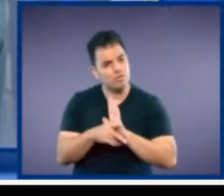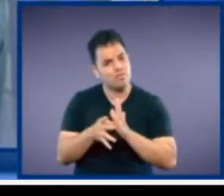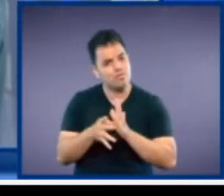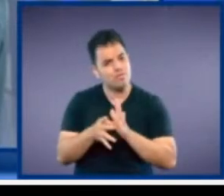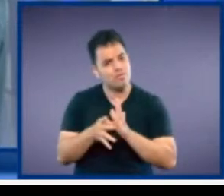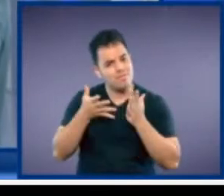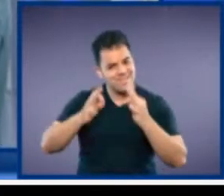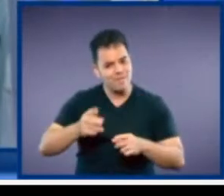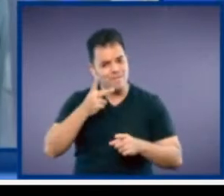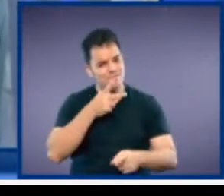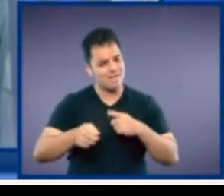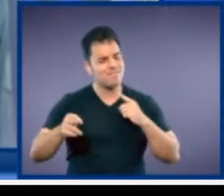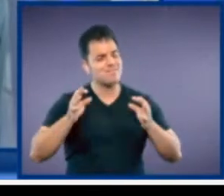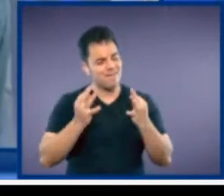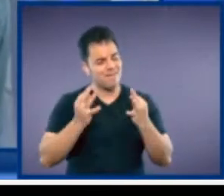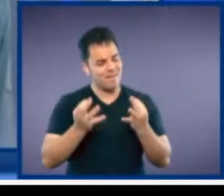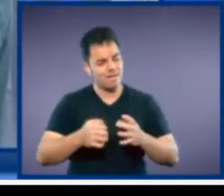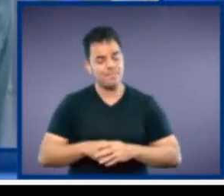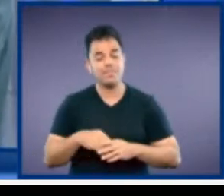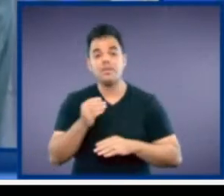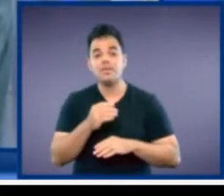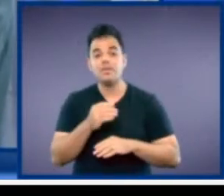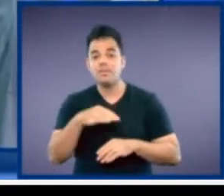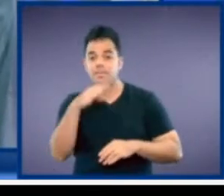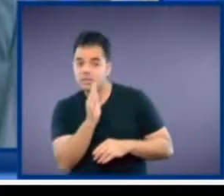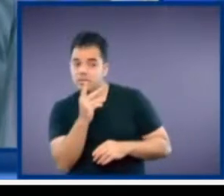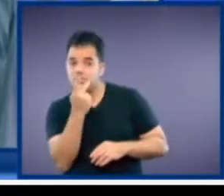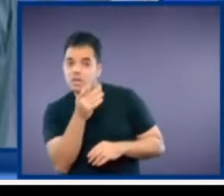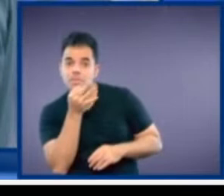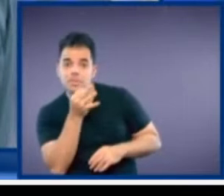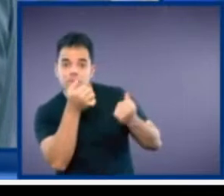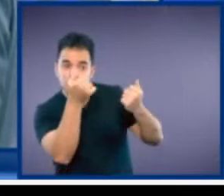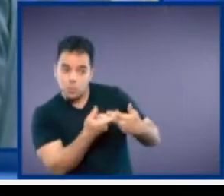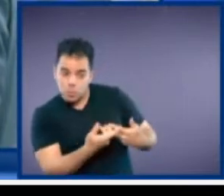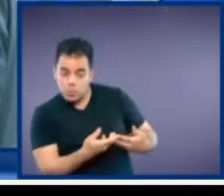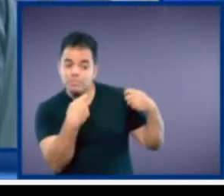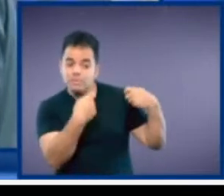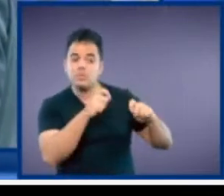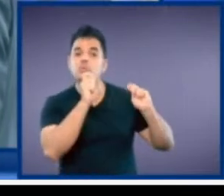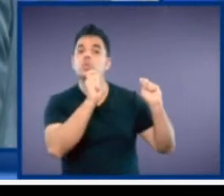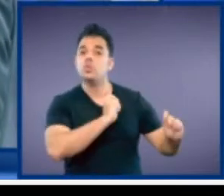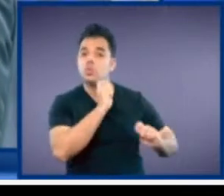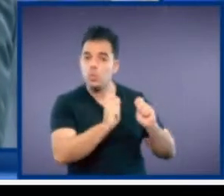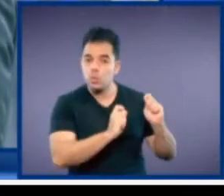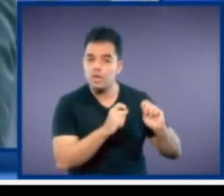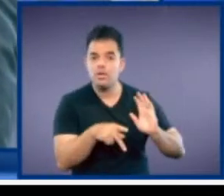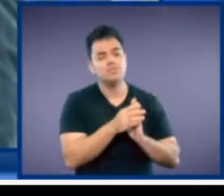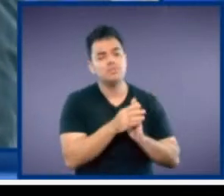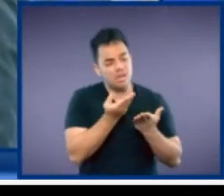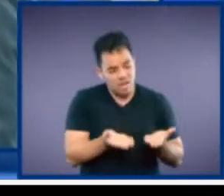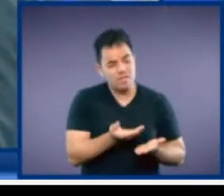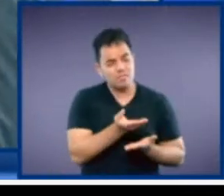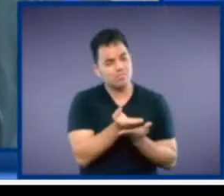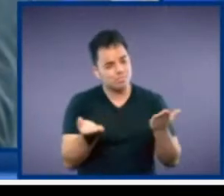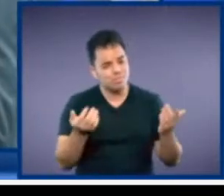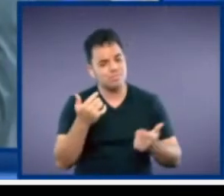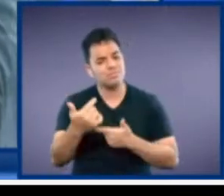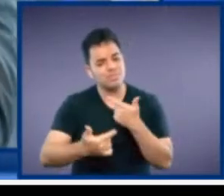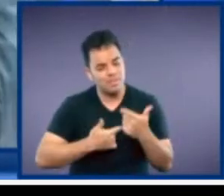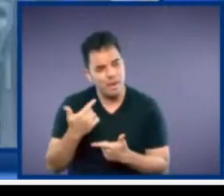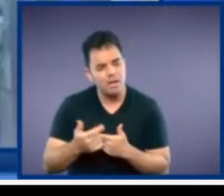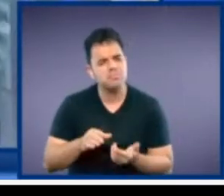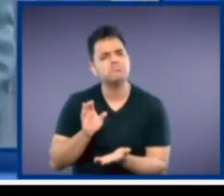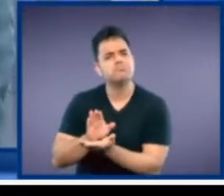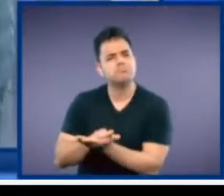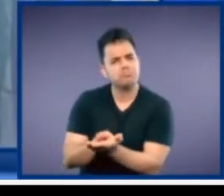certo. E o que o Brasil precisa é exatamente isso, que é o que vocês fizeram aqui. Quero dar os